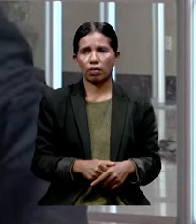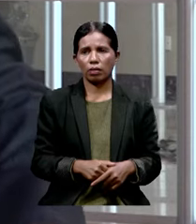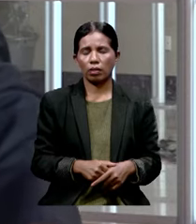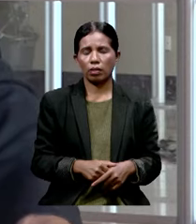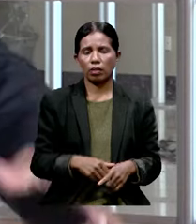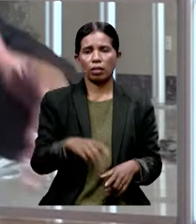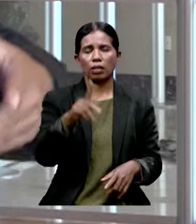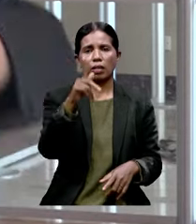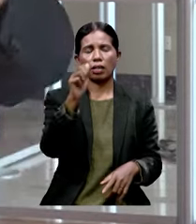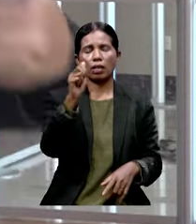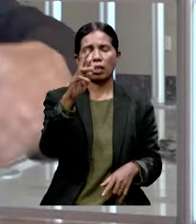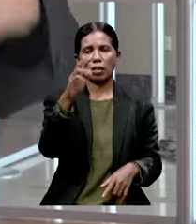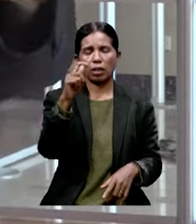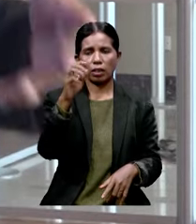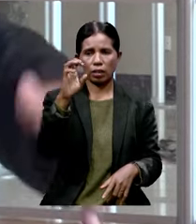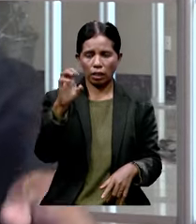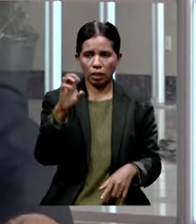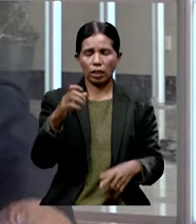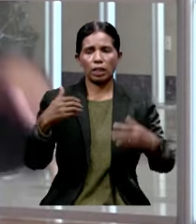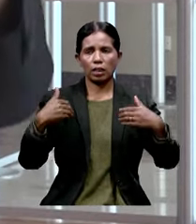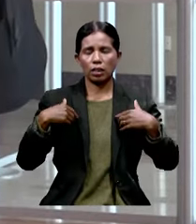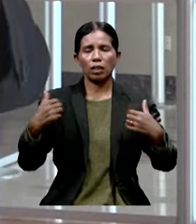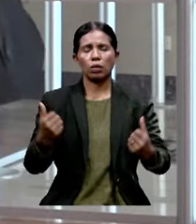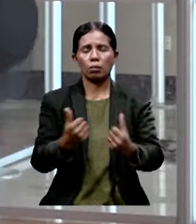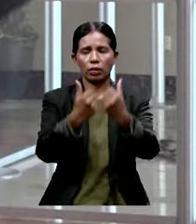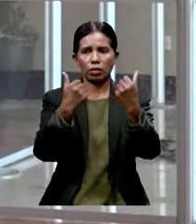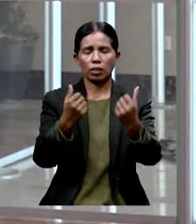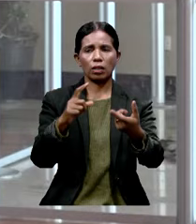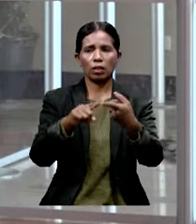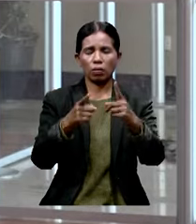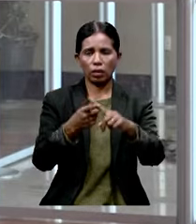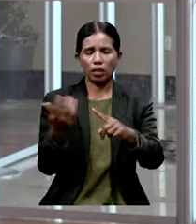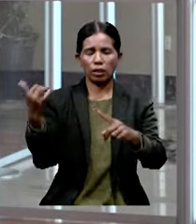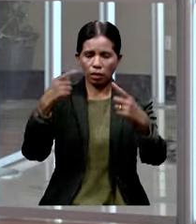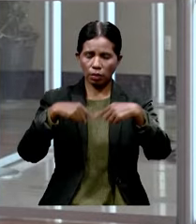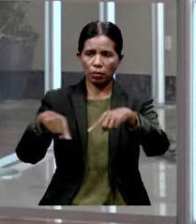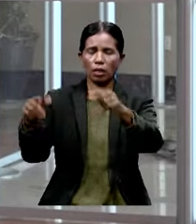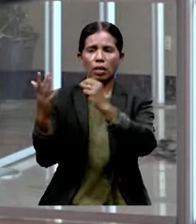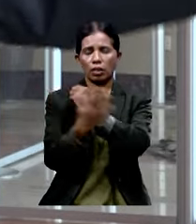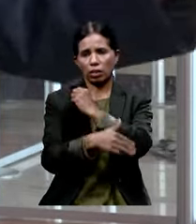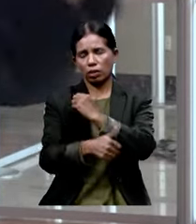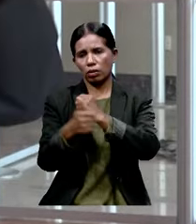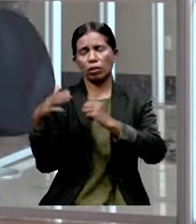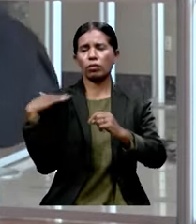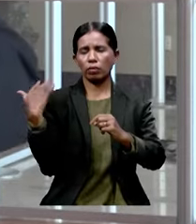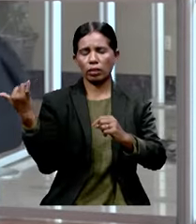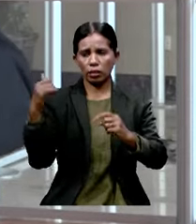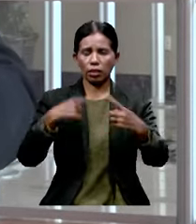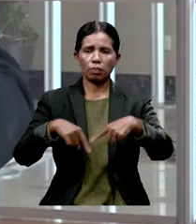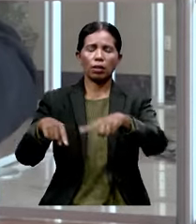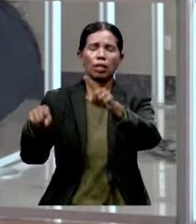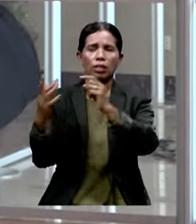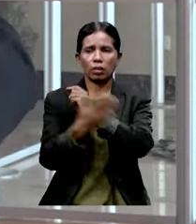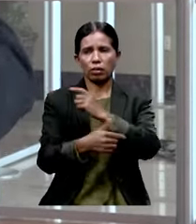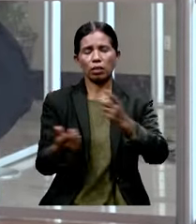Karate? Não bem, e a competição? Não bem, nem mal que seja balior, nem jovem seja balior, mas filha vale